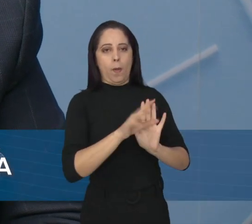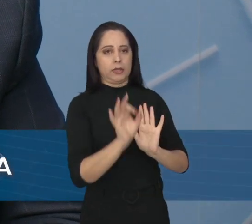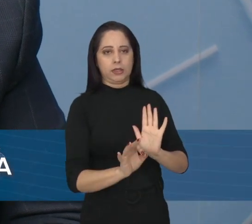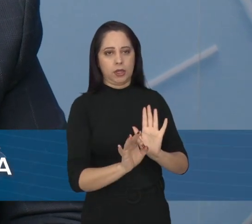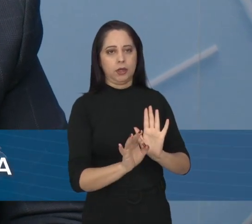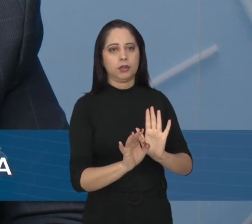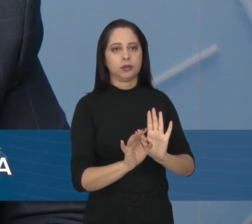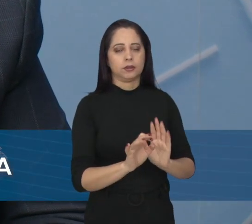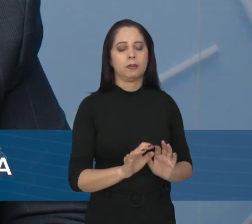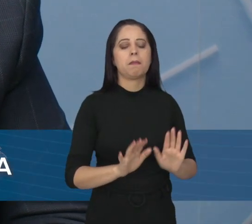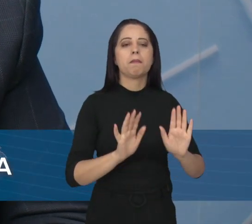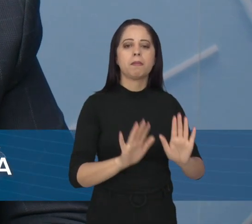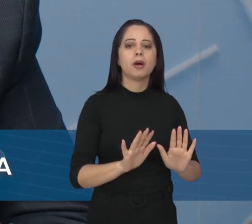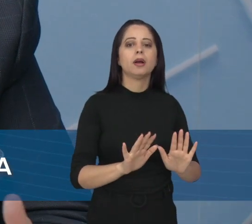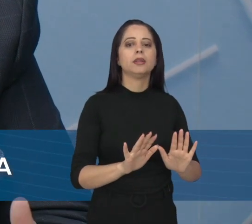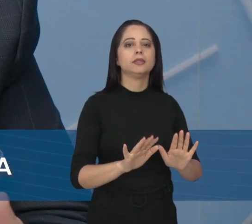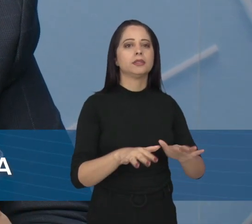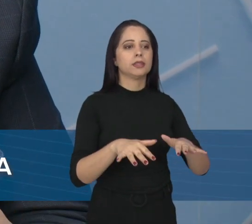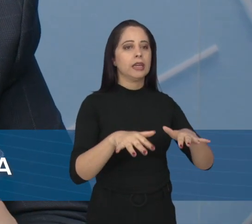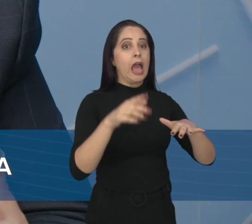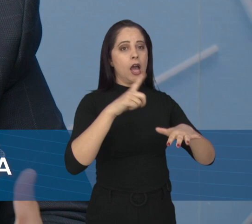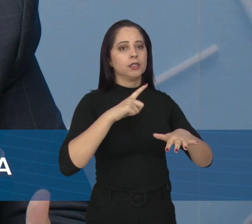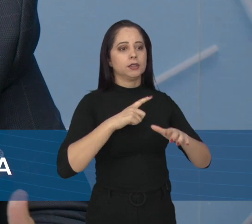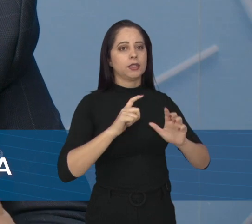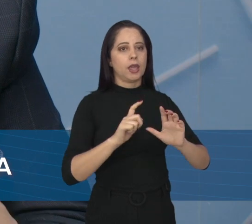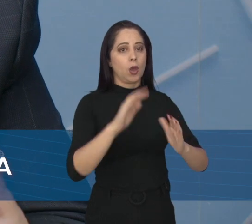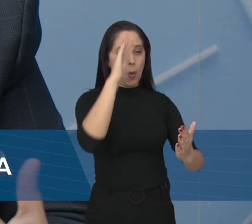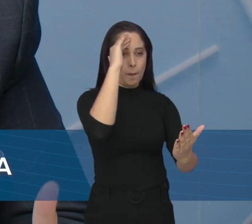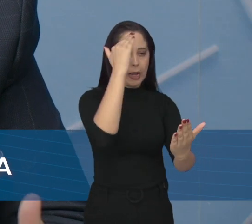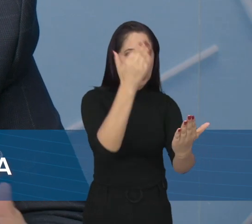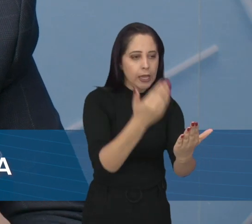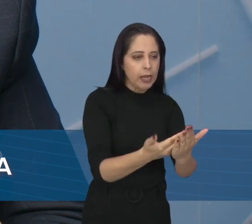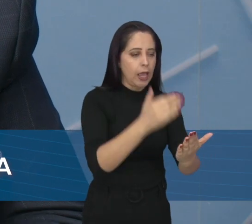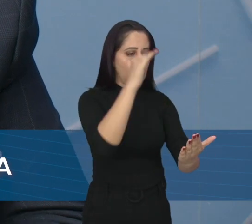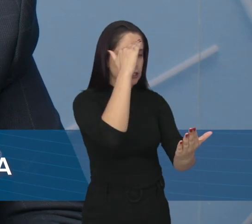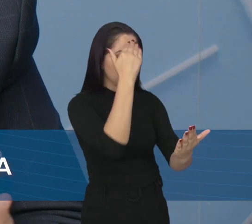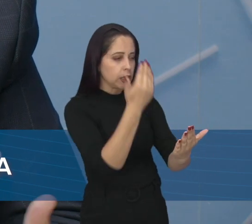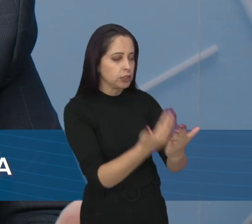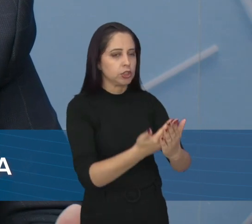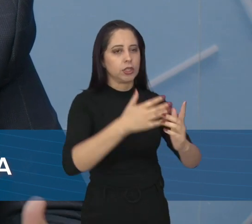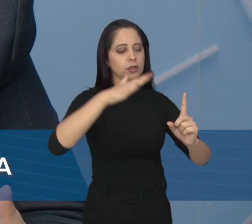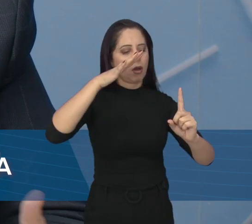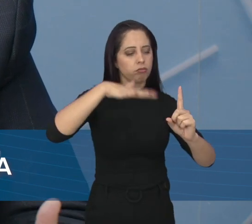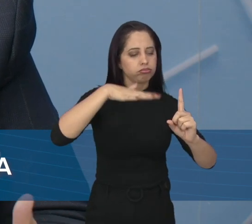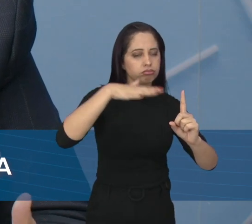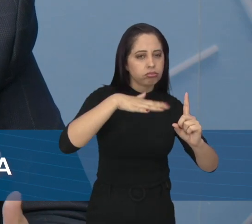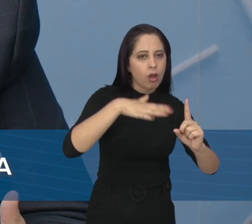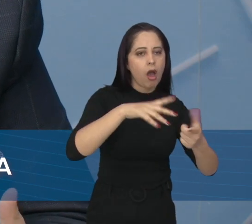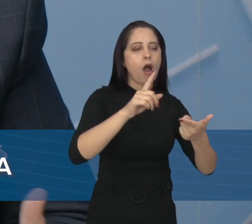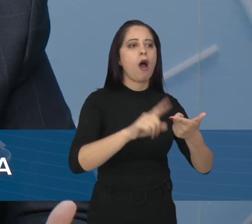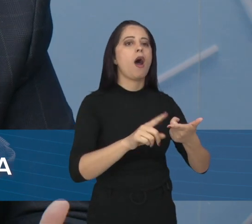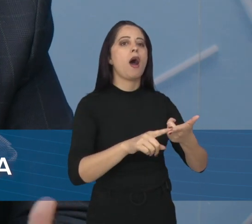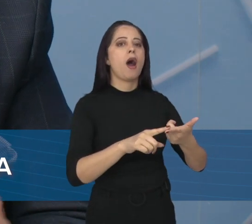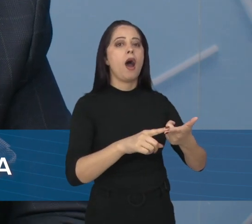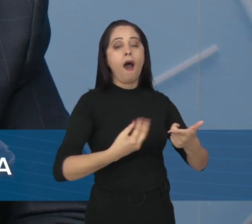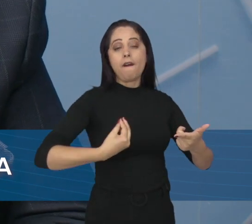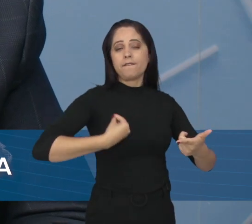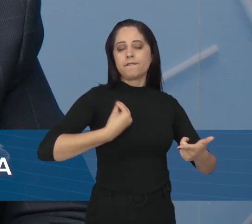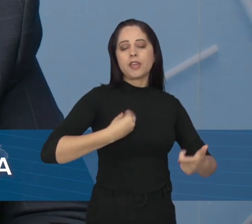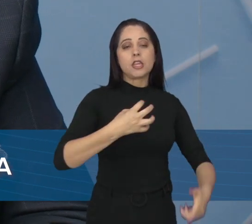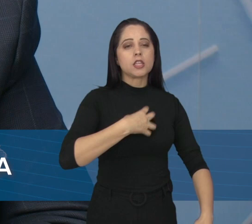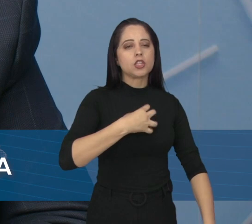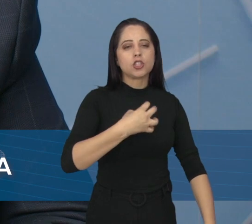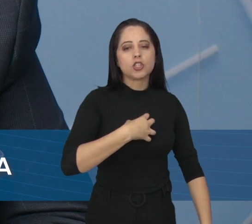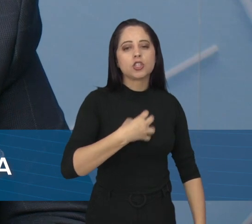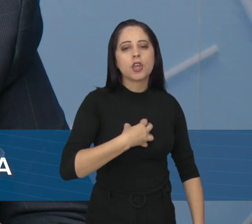Não é? É aquele ambiente, aquele credo, aquela crença, aquele modo de vida